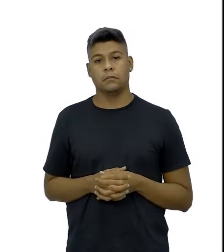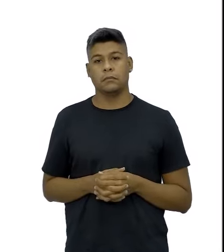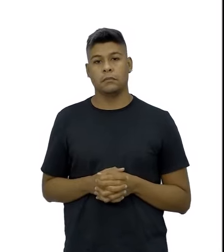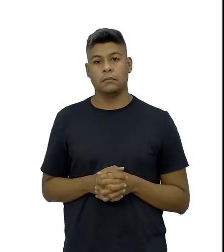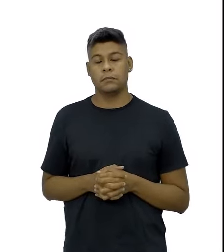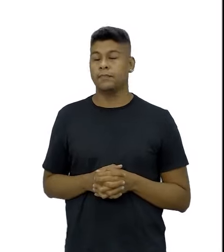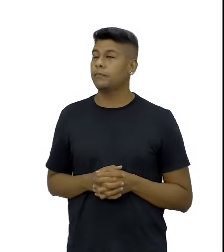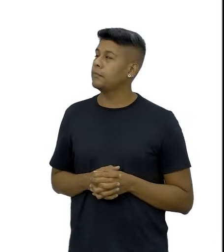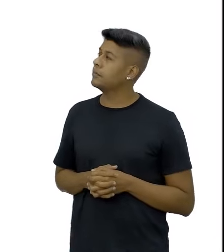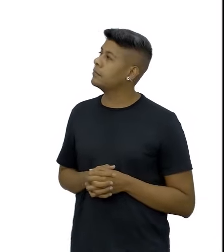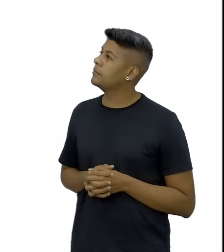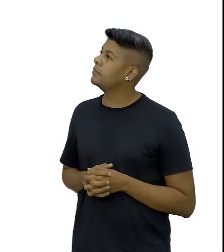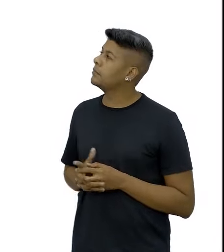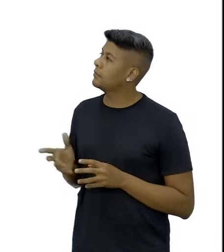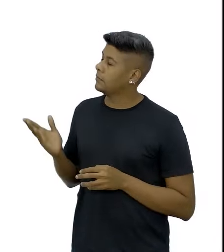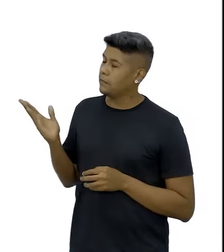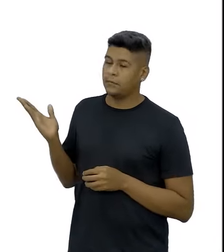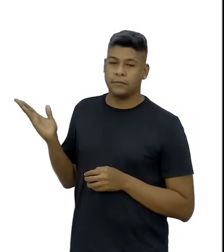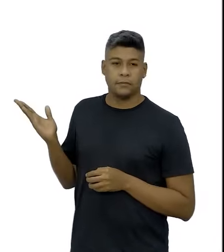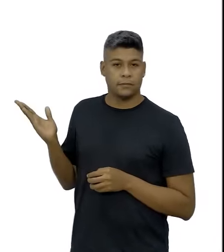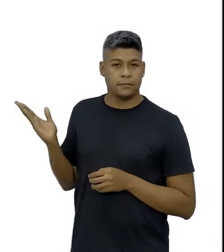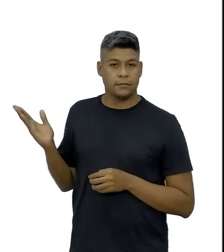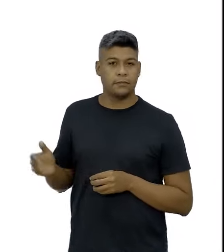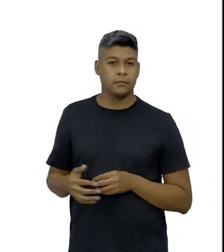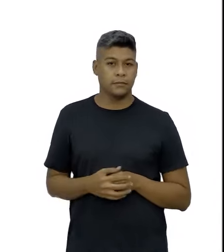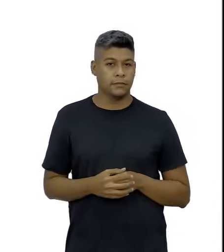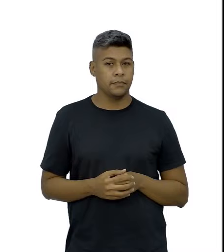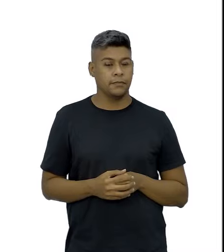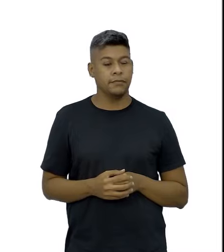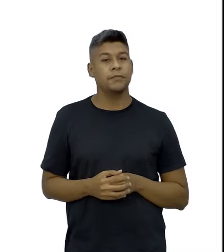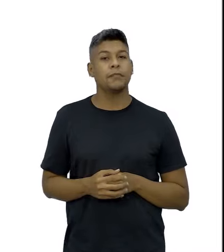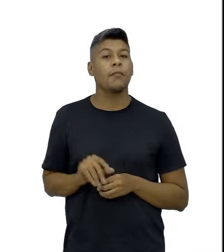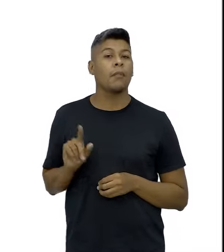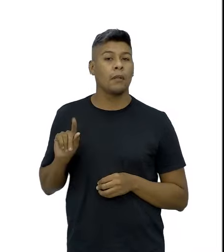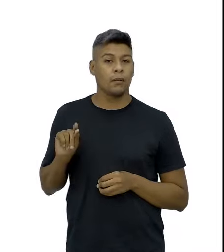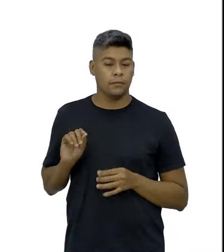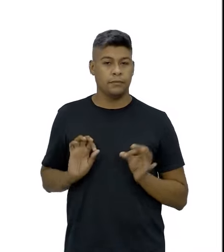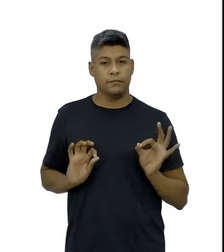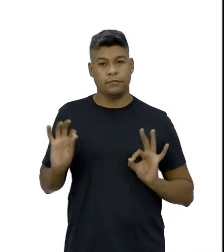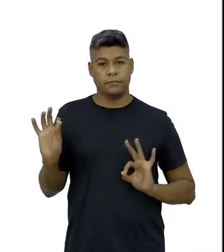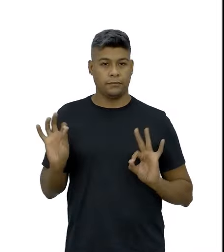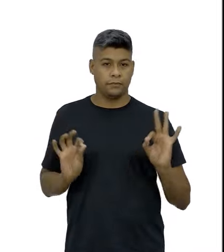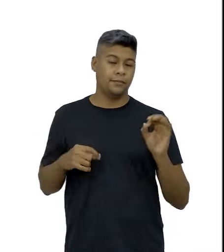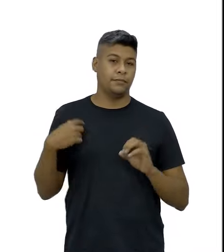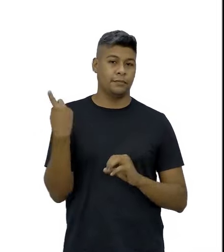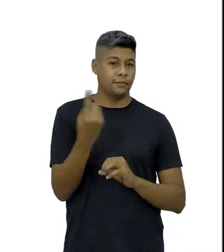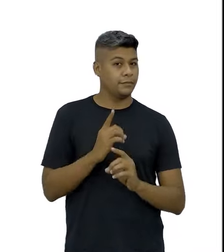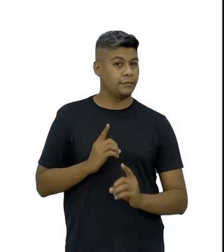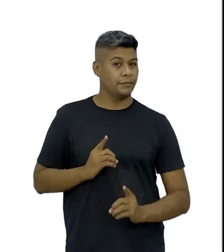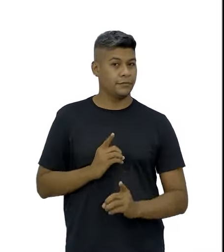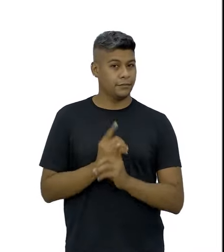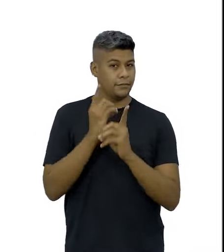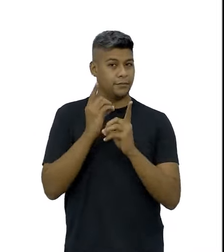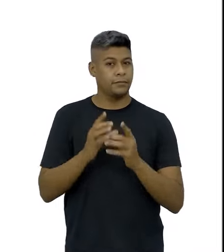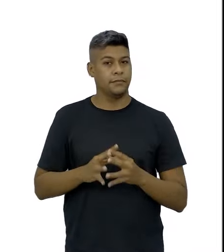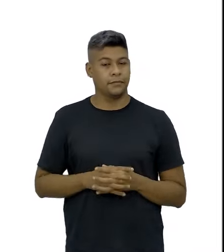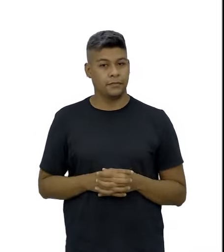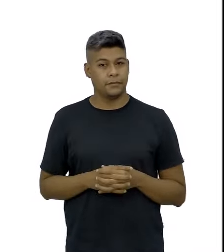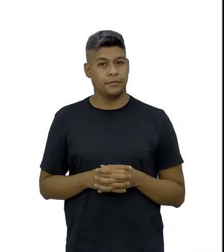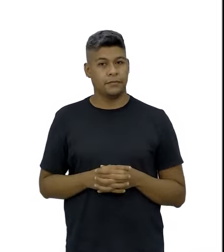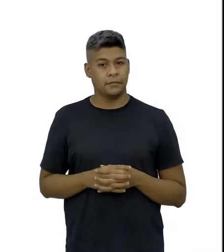Nesse slide vocês podem visualizar a organização do nosso encontro.